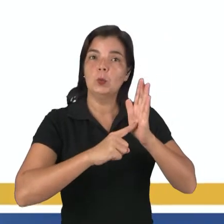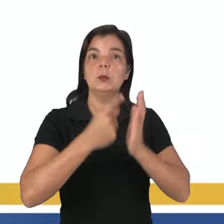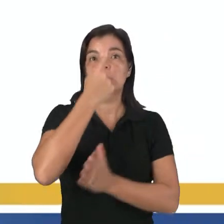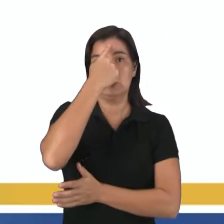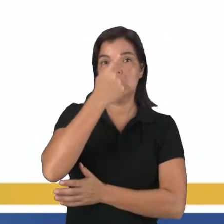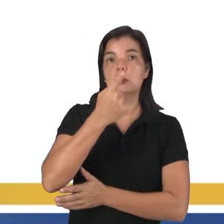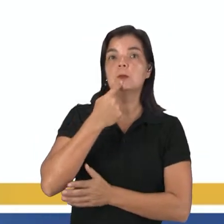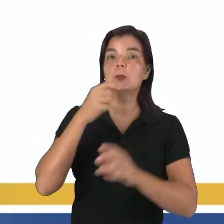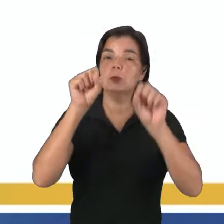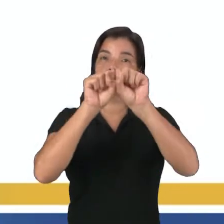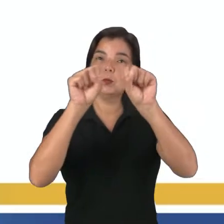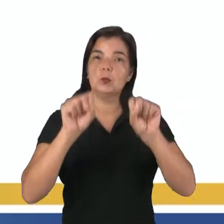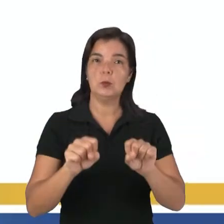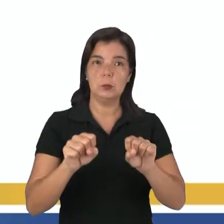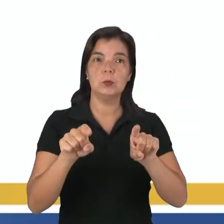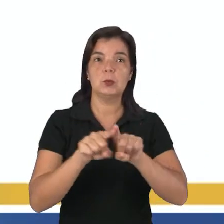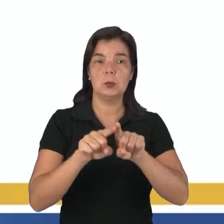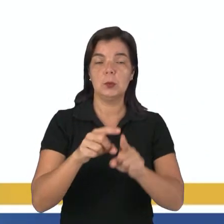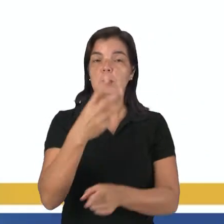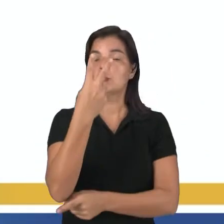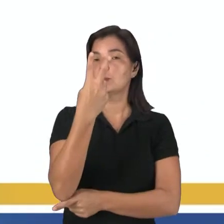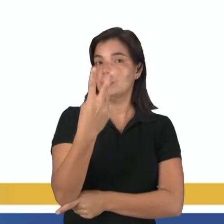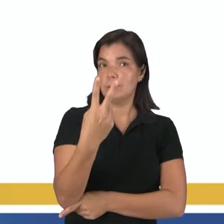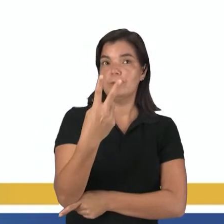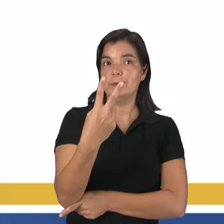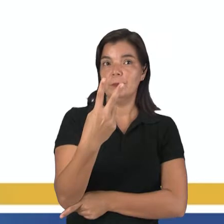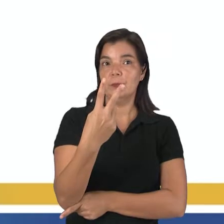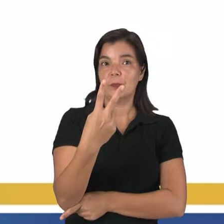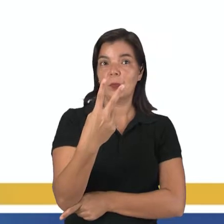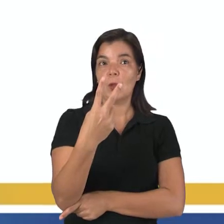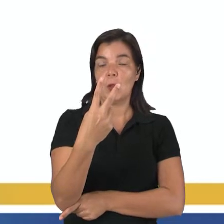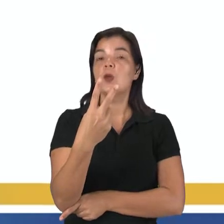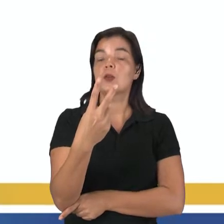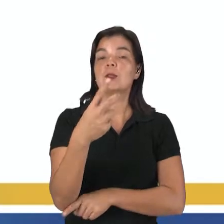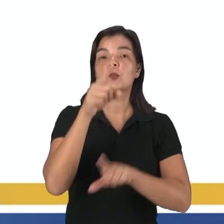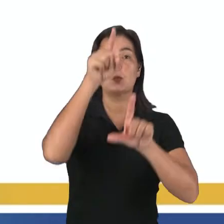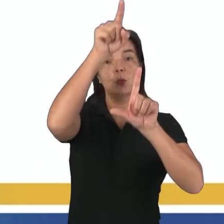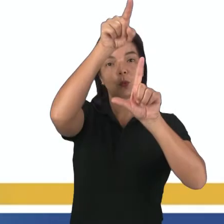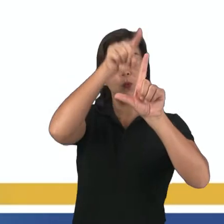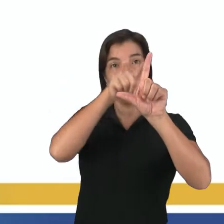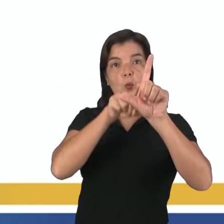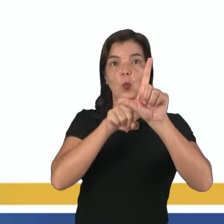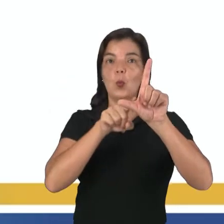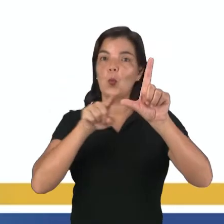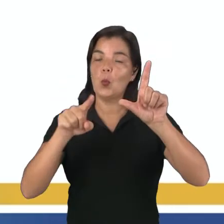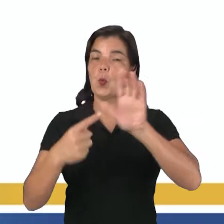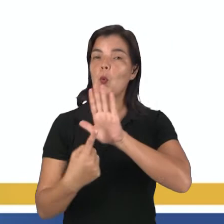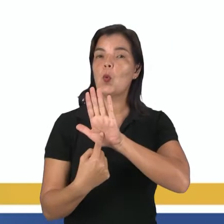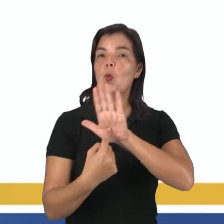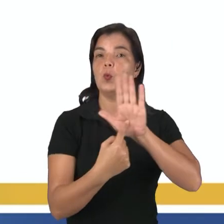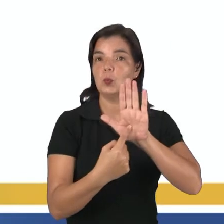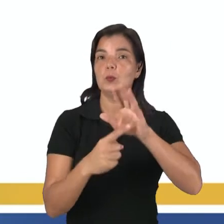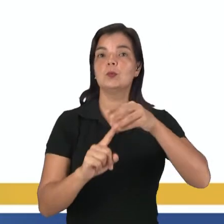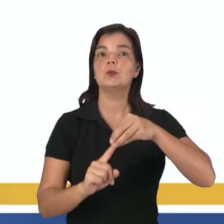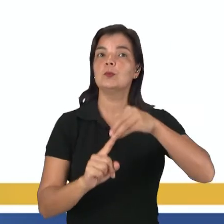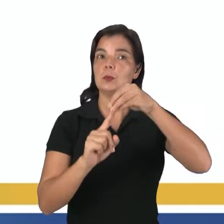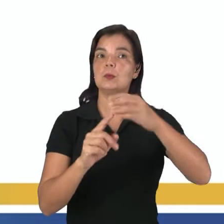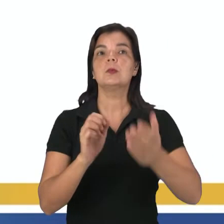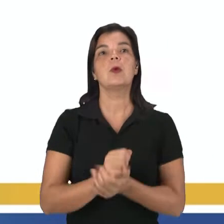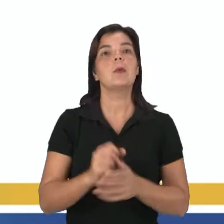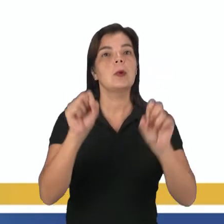localizar pontos e figuras em um sistema baseado em dois eixos que se cruzam em um único.